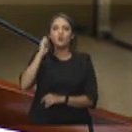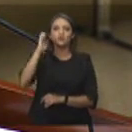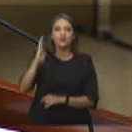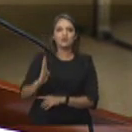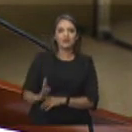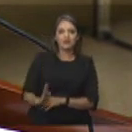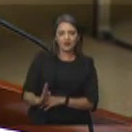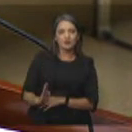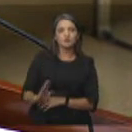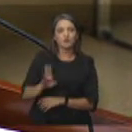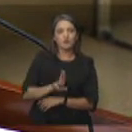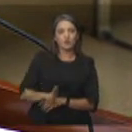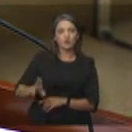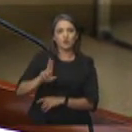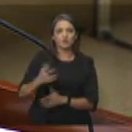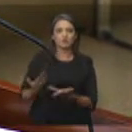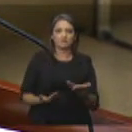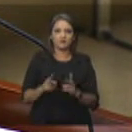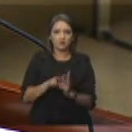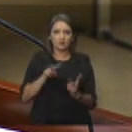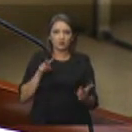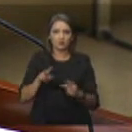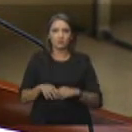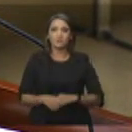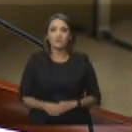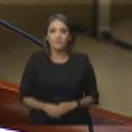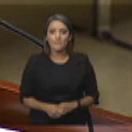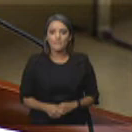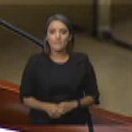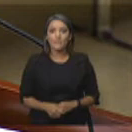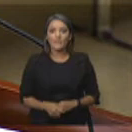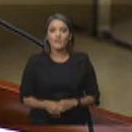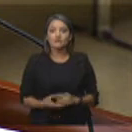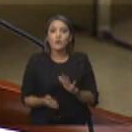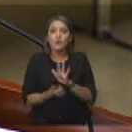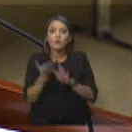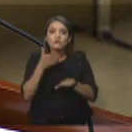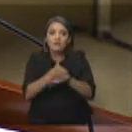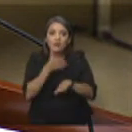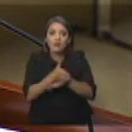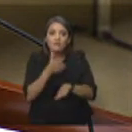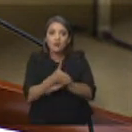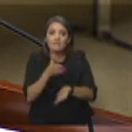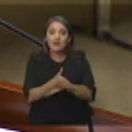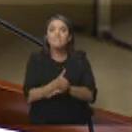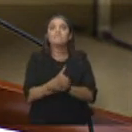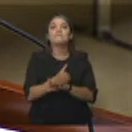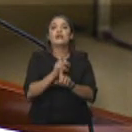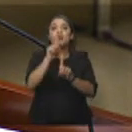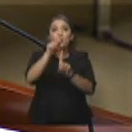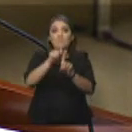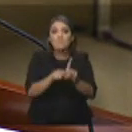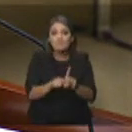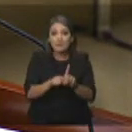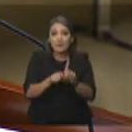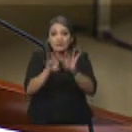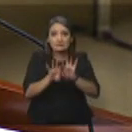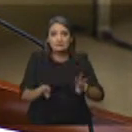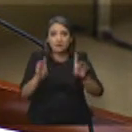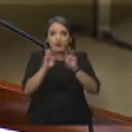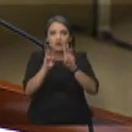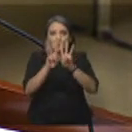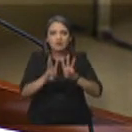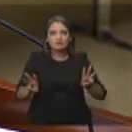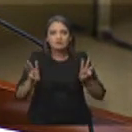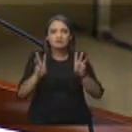brasileiros usuários dos serviços digitais. Já o número de acessos mensais à conta GovBR para solicitação de acompanhamento